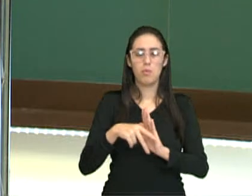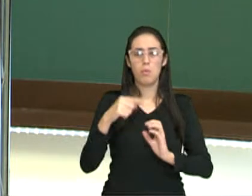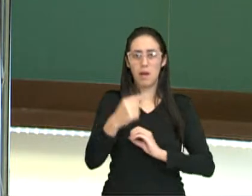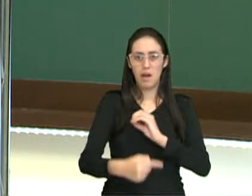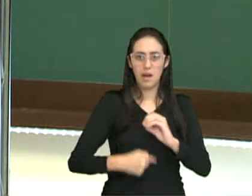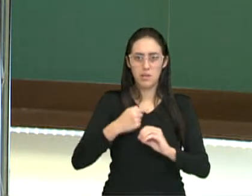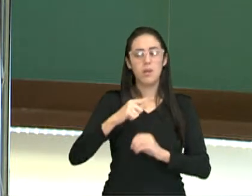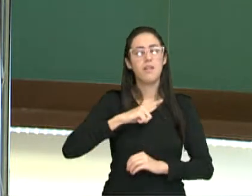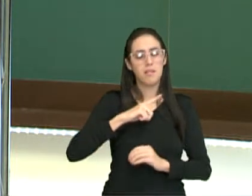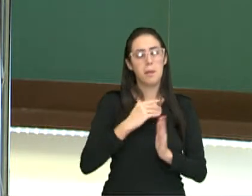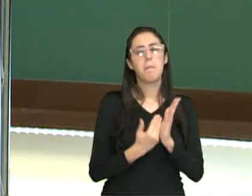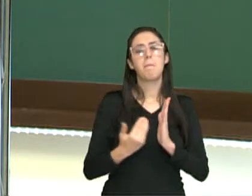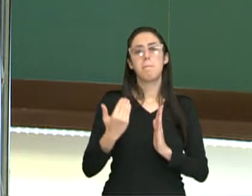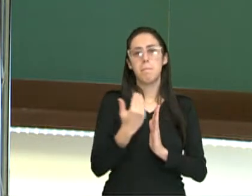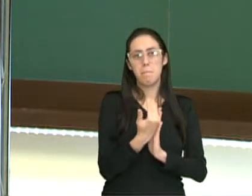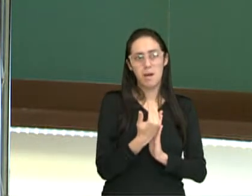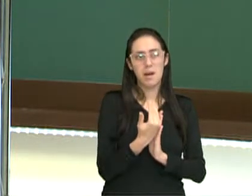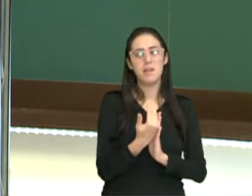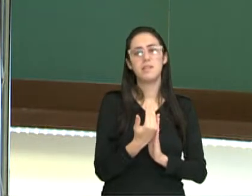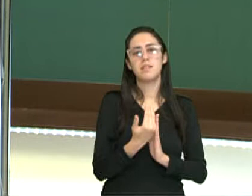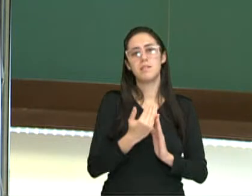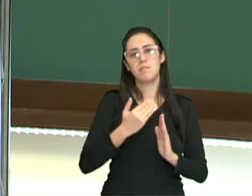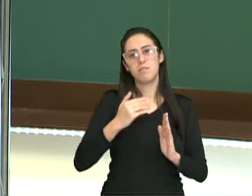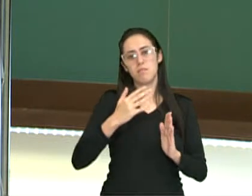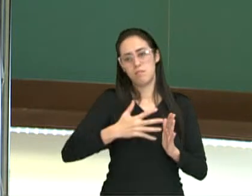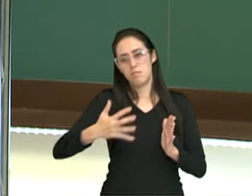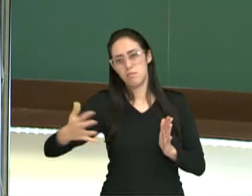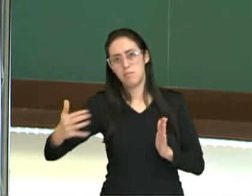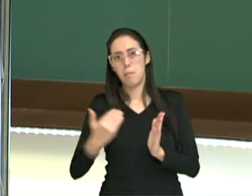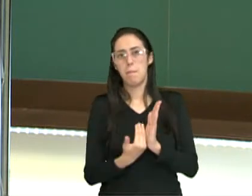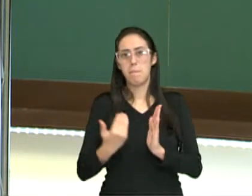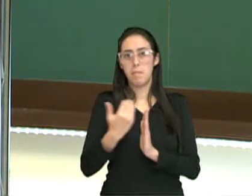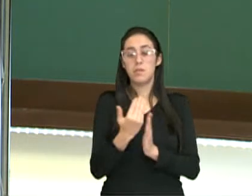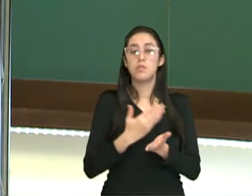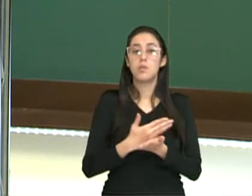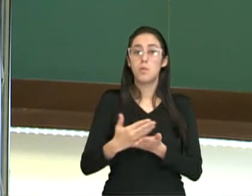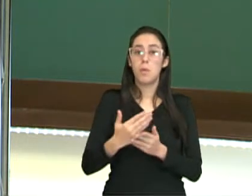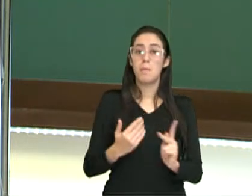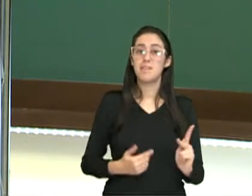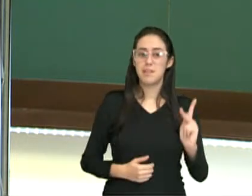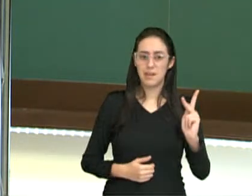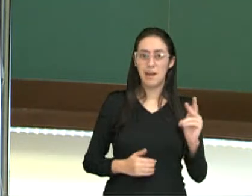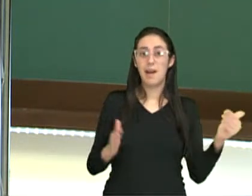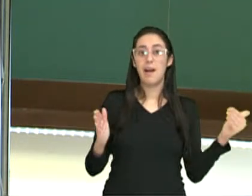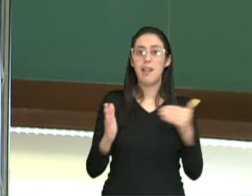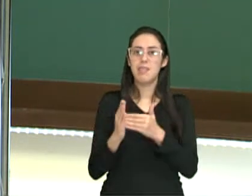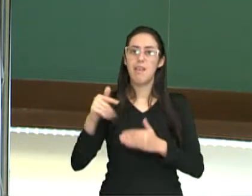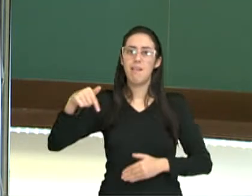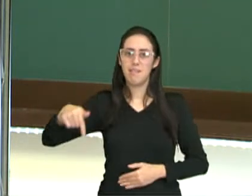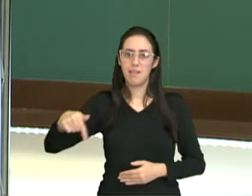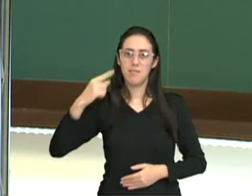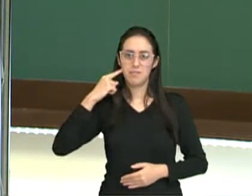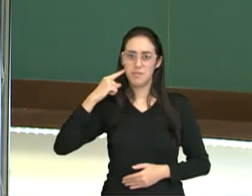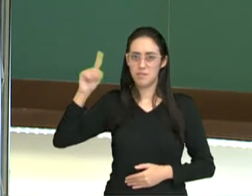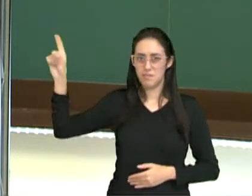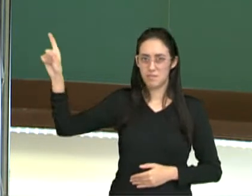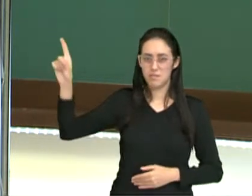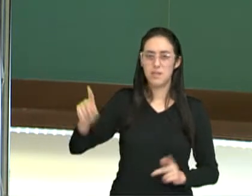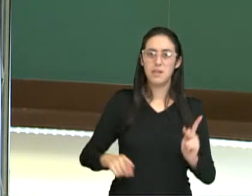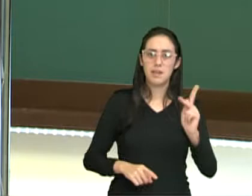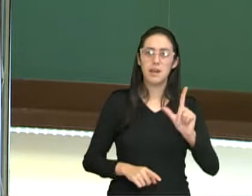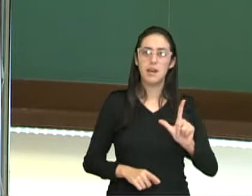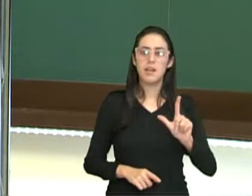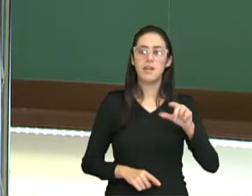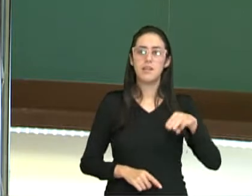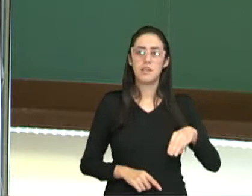ter mais camadas. Por hora, temos 7. Começa com K e vai até Q. Então, K, L, M, N,